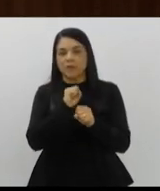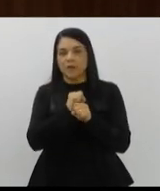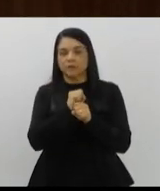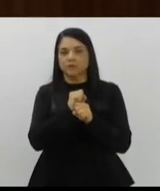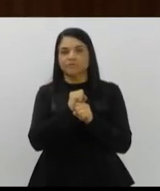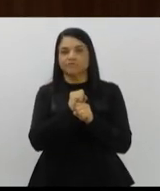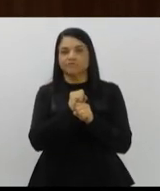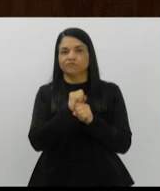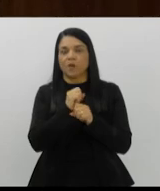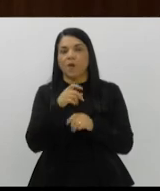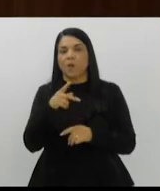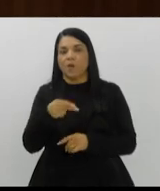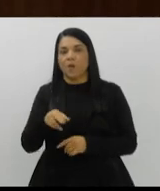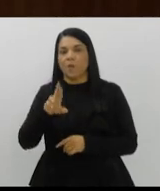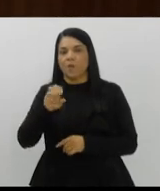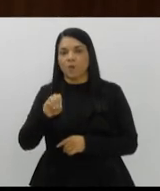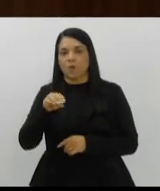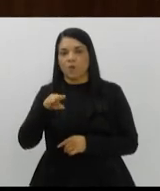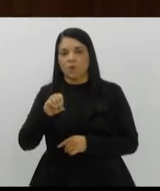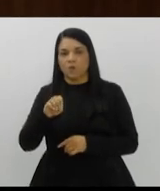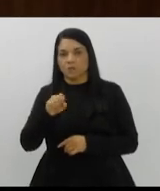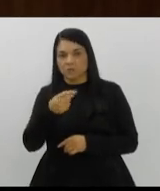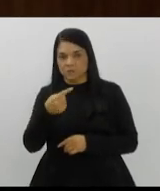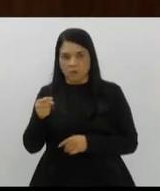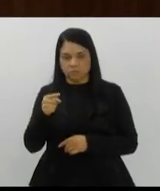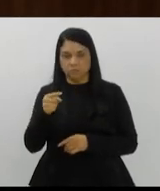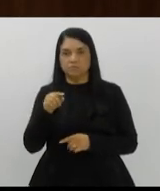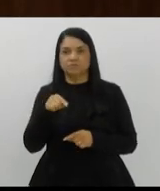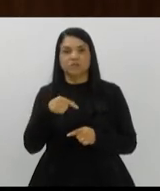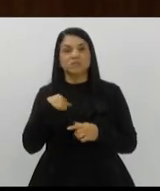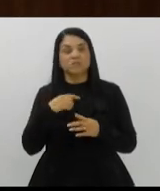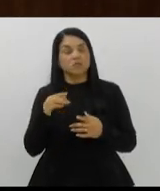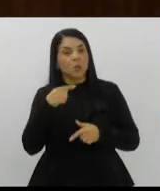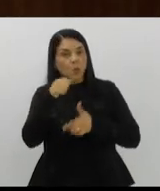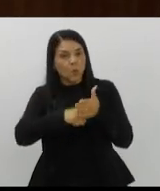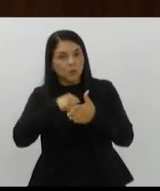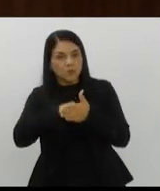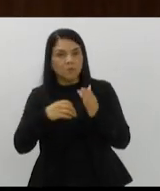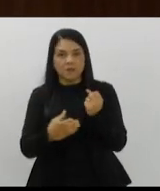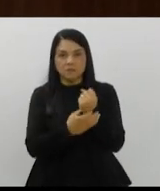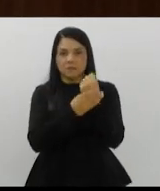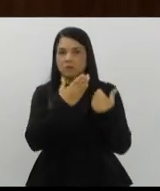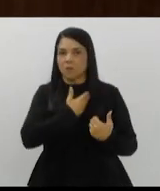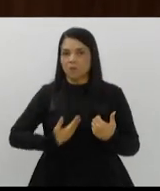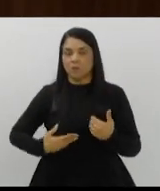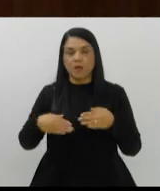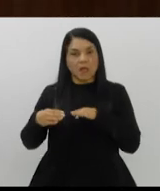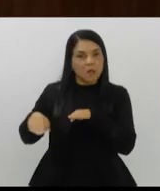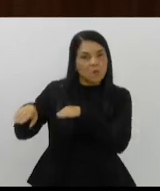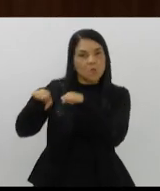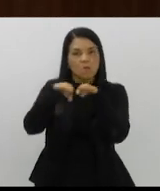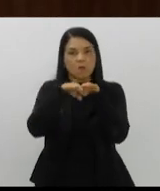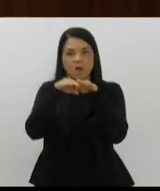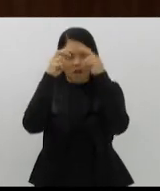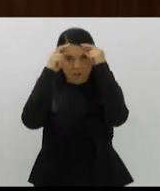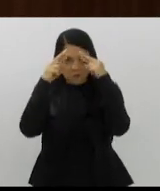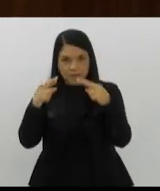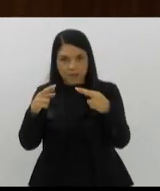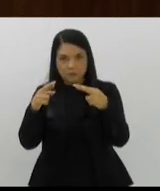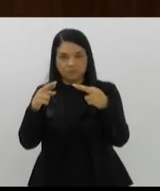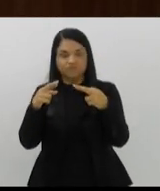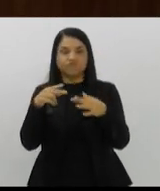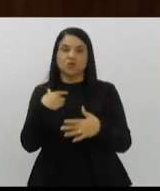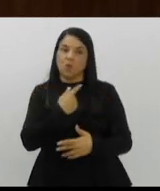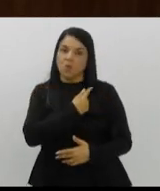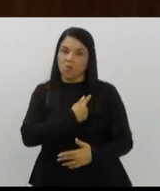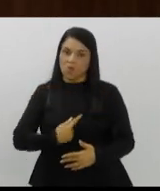perder isso. Então, se lutamos pela segurança pública, lutamos que todos sejam tratados igualmente e com respeito, acredito que o